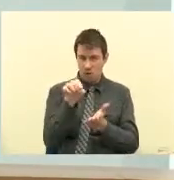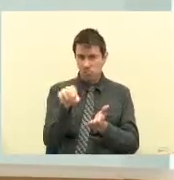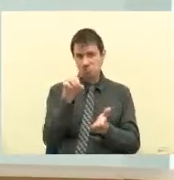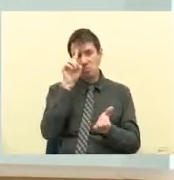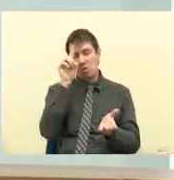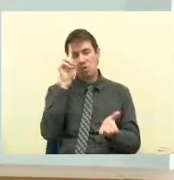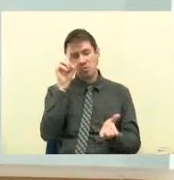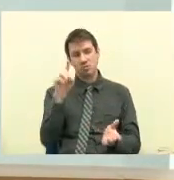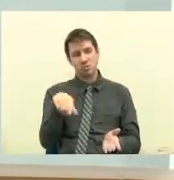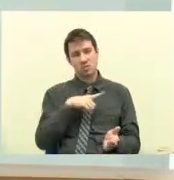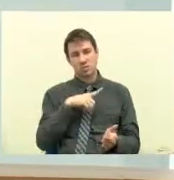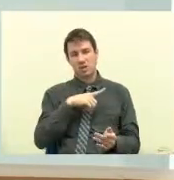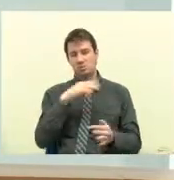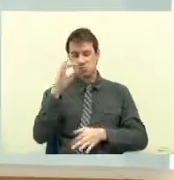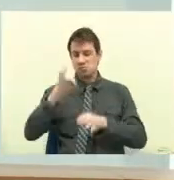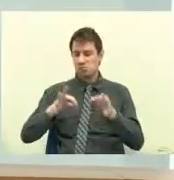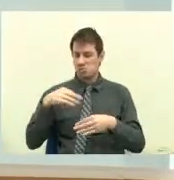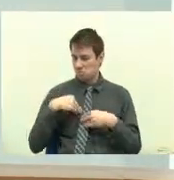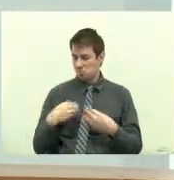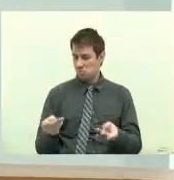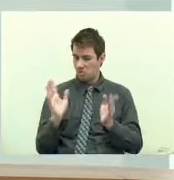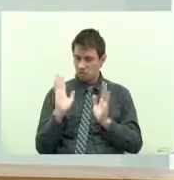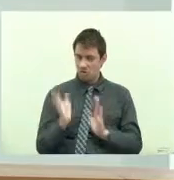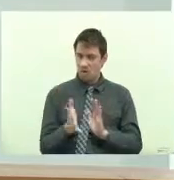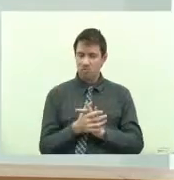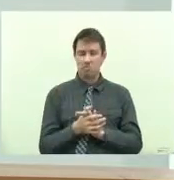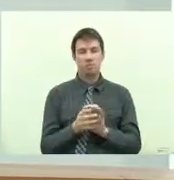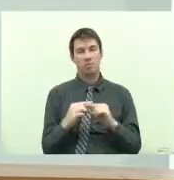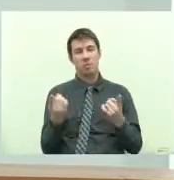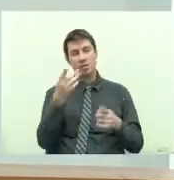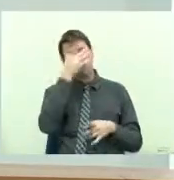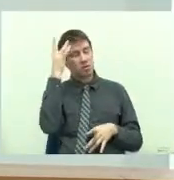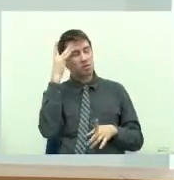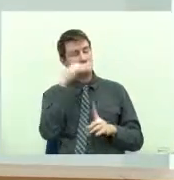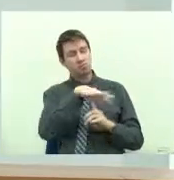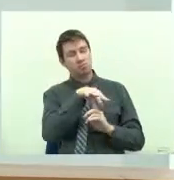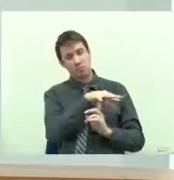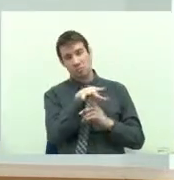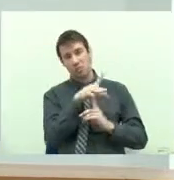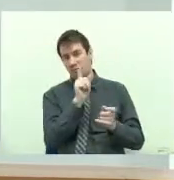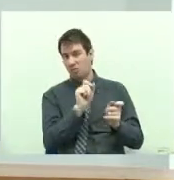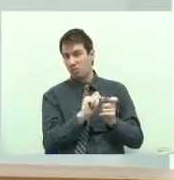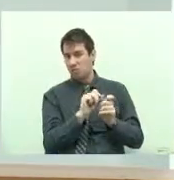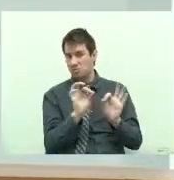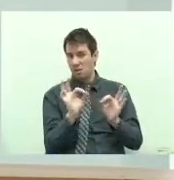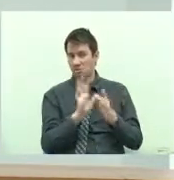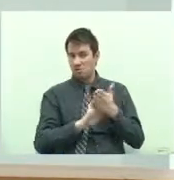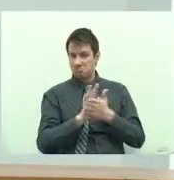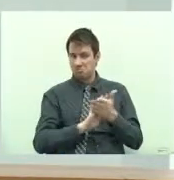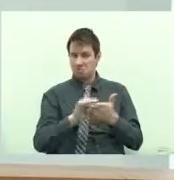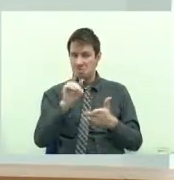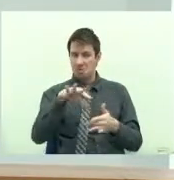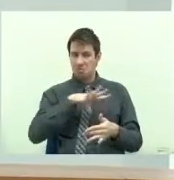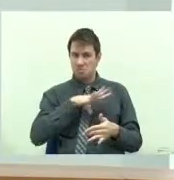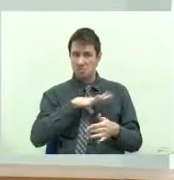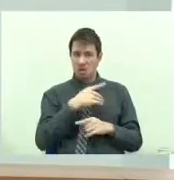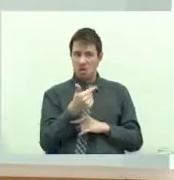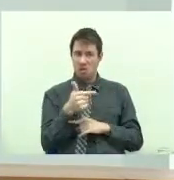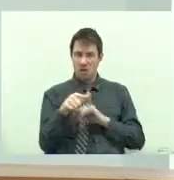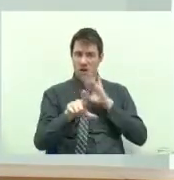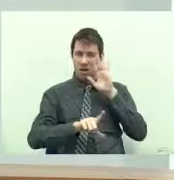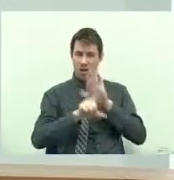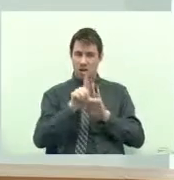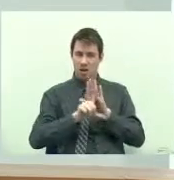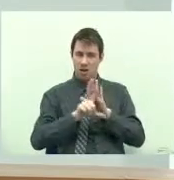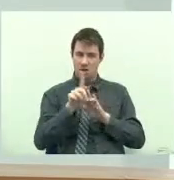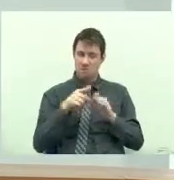o secretário do Meio Ambiente, que é o Todo-Poderoso, não cumpre a liminar. Então é uma cidade sem lei. Parece que o prefeito não manda